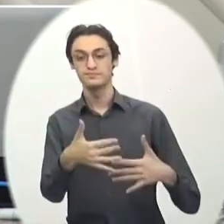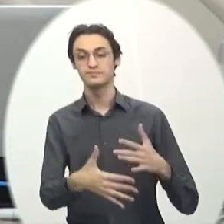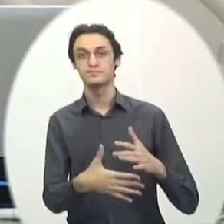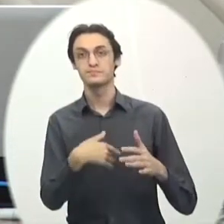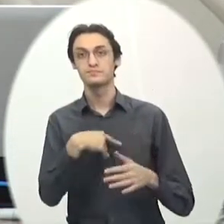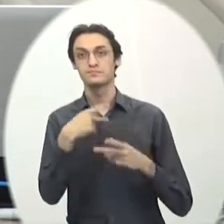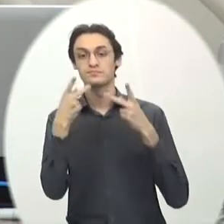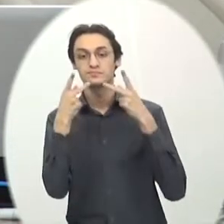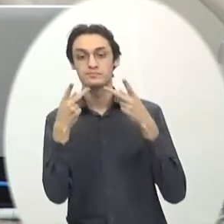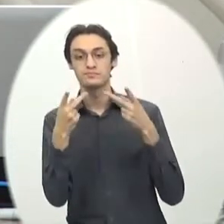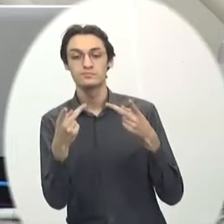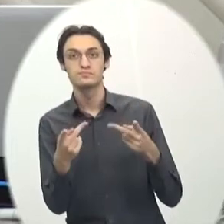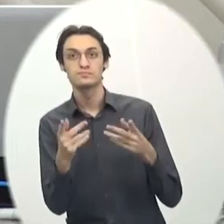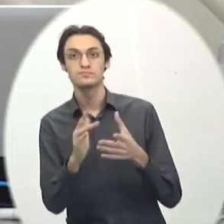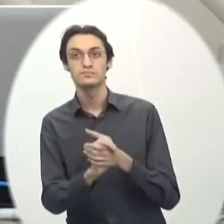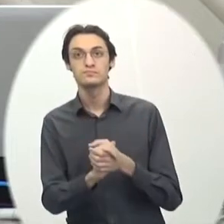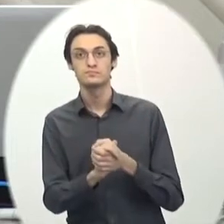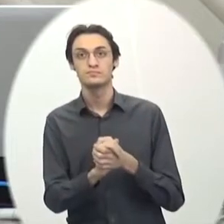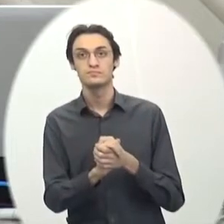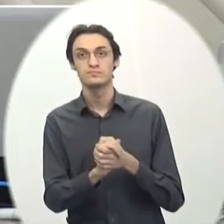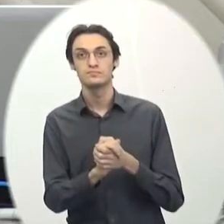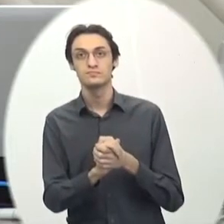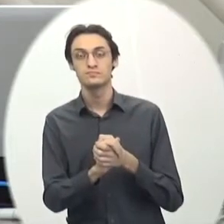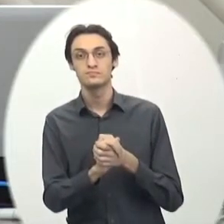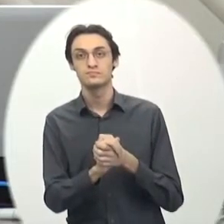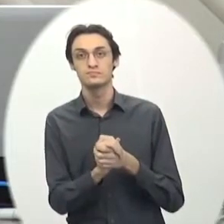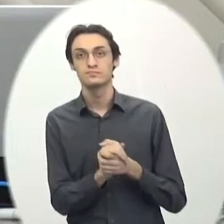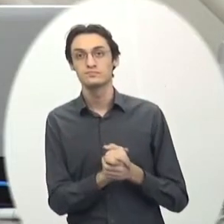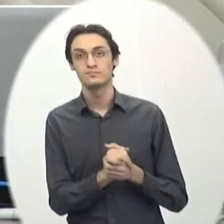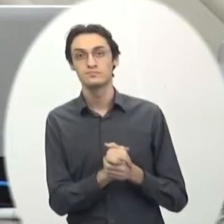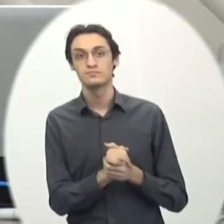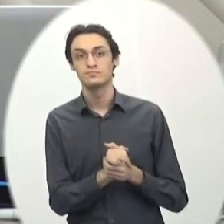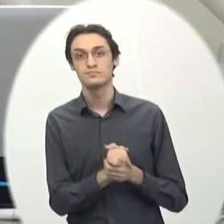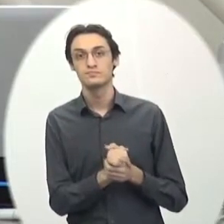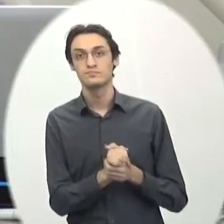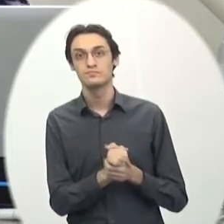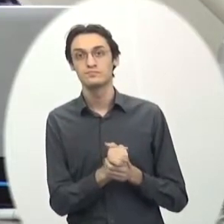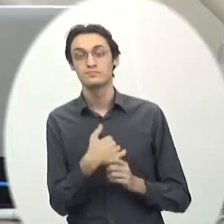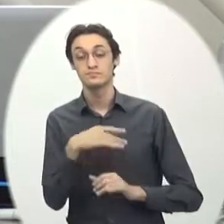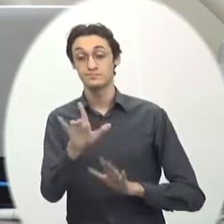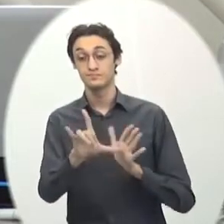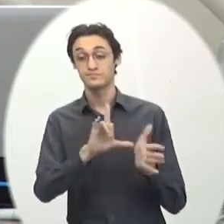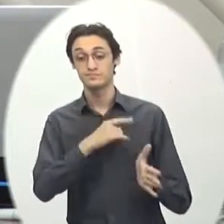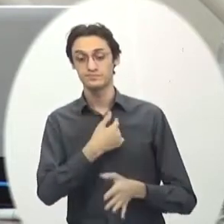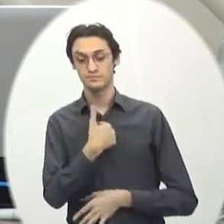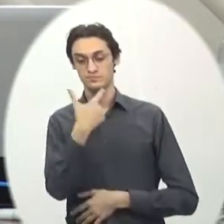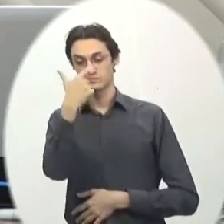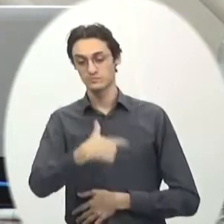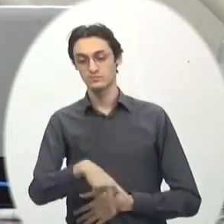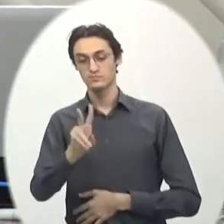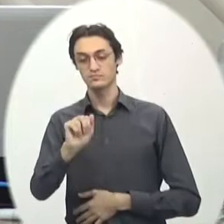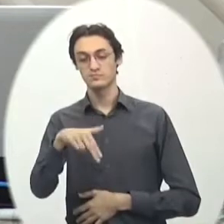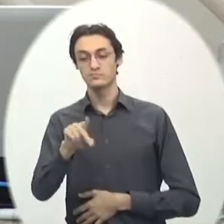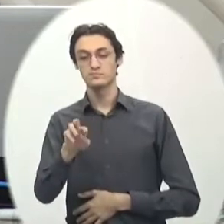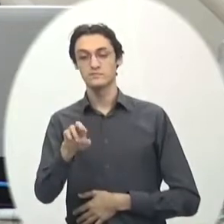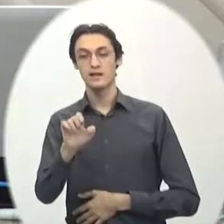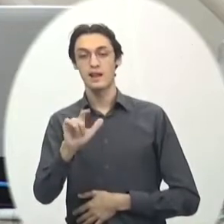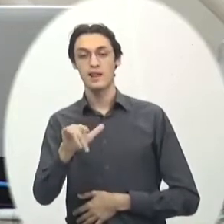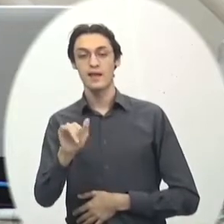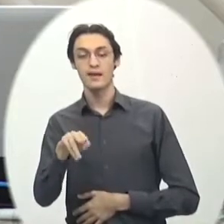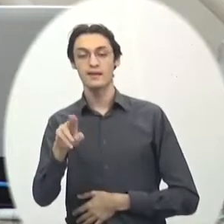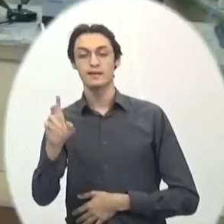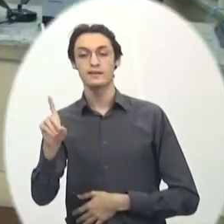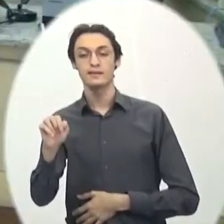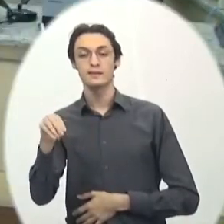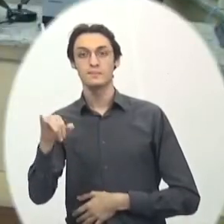Vamos fazer o termo de depoimento primeiro, depois... Termo de depoimento. Eu, Vanderlei Damin, brasileiro, união